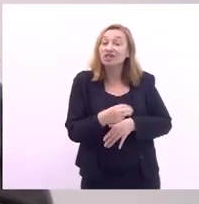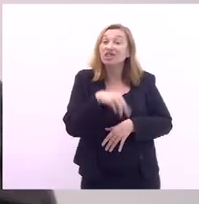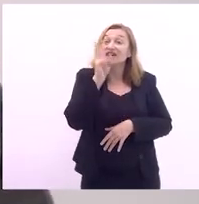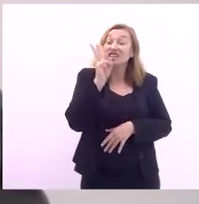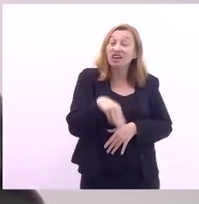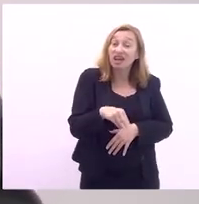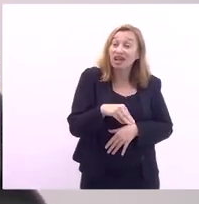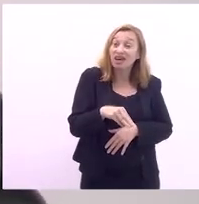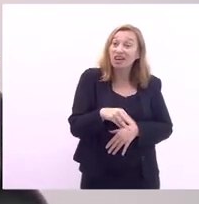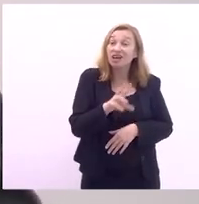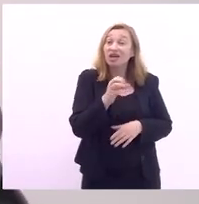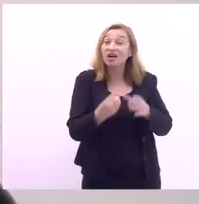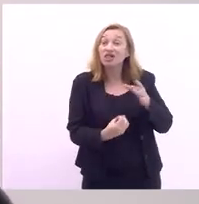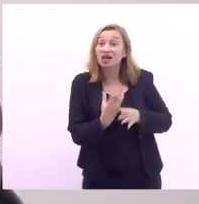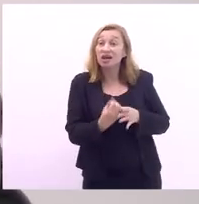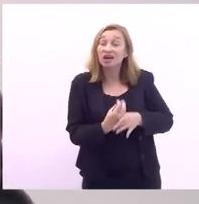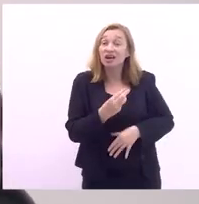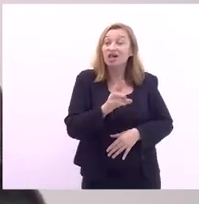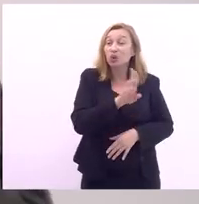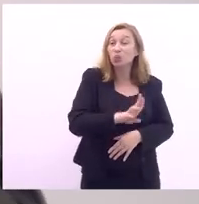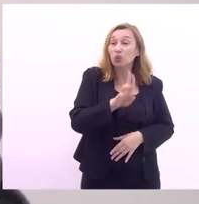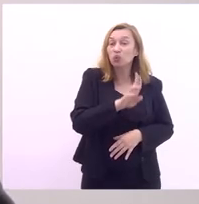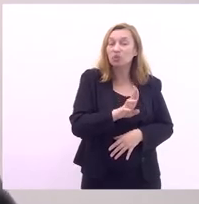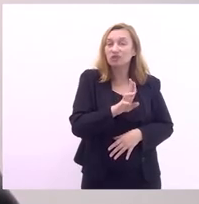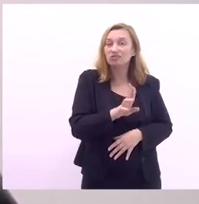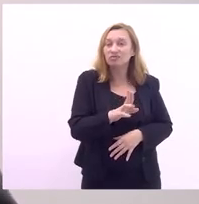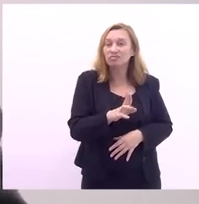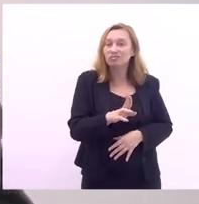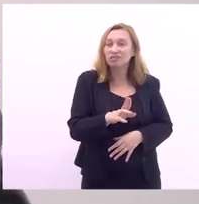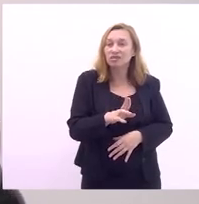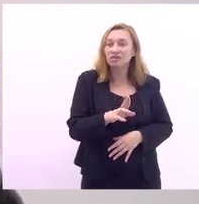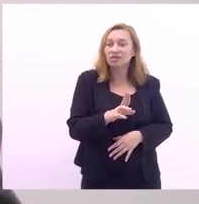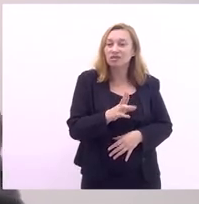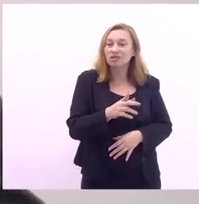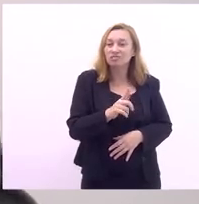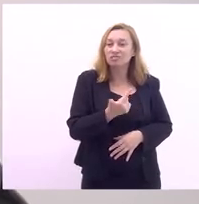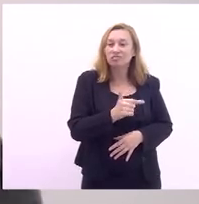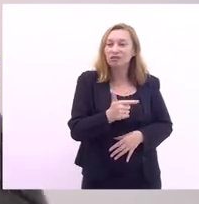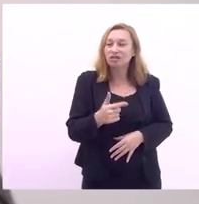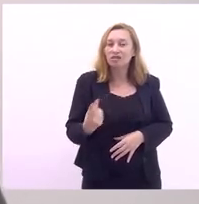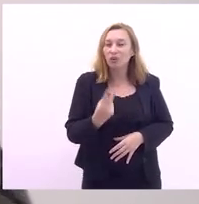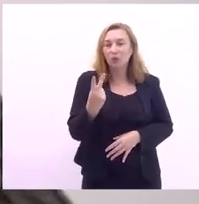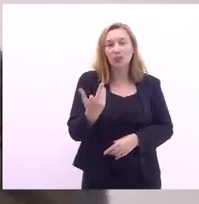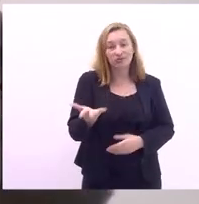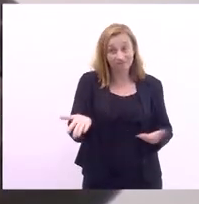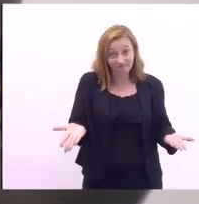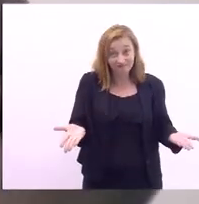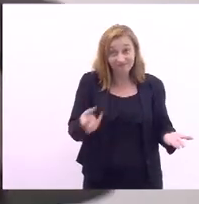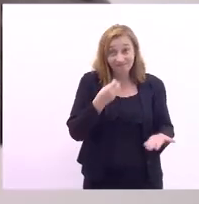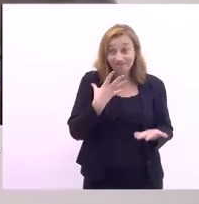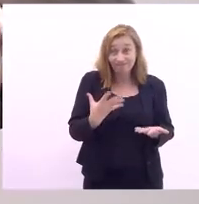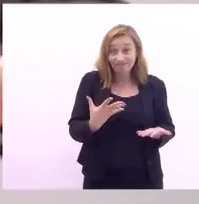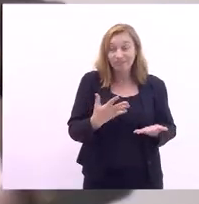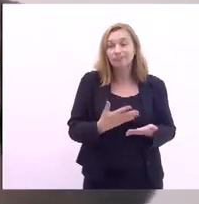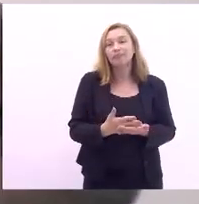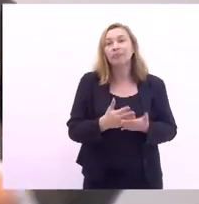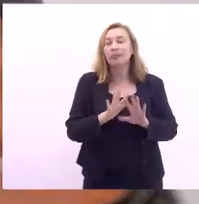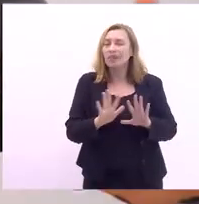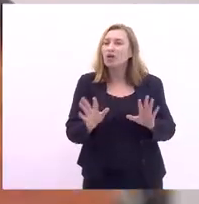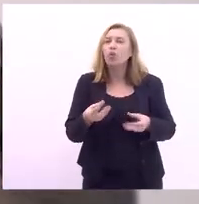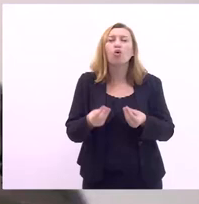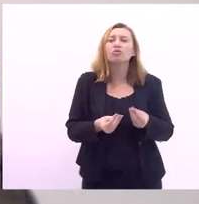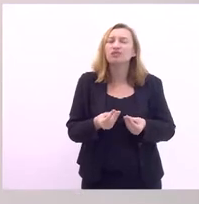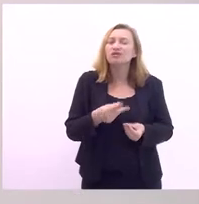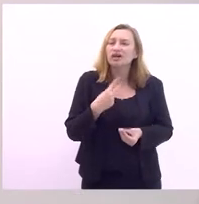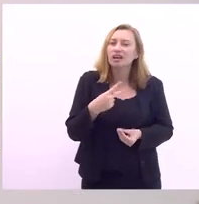gera e consome não se beneficia do todo. Não se beneficia. Muito bem. De qualquer maneira, como é que se